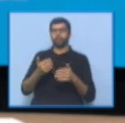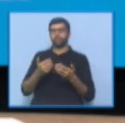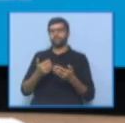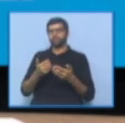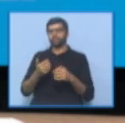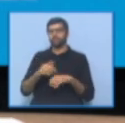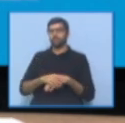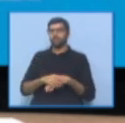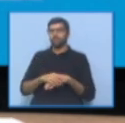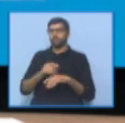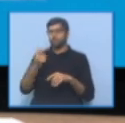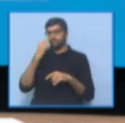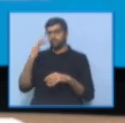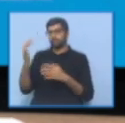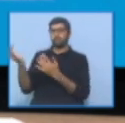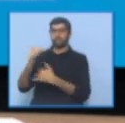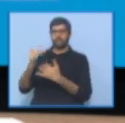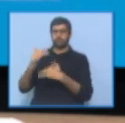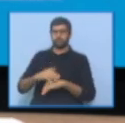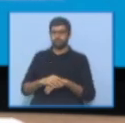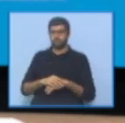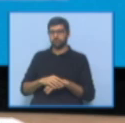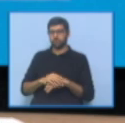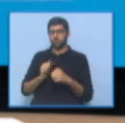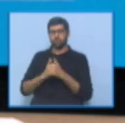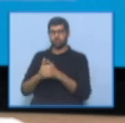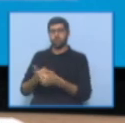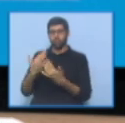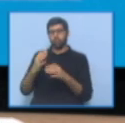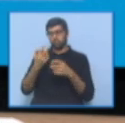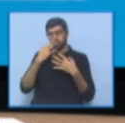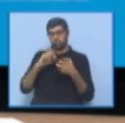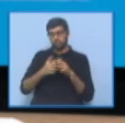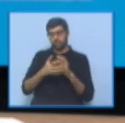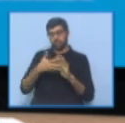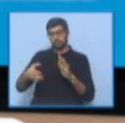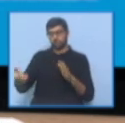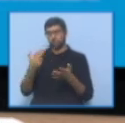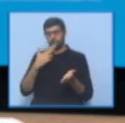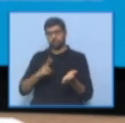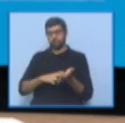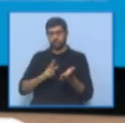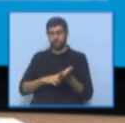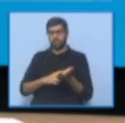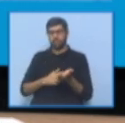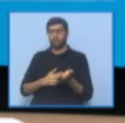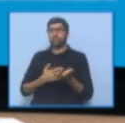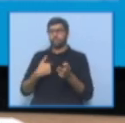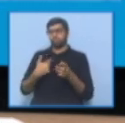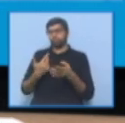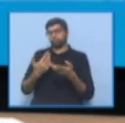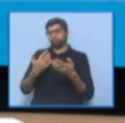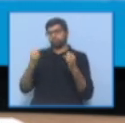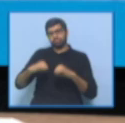acompanhados em termos de acolhimento de migrantes. Naturalmente que o problema é complexo, naturalmente que em termos